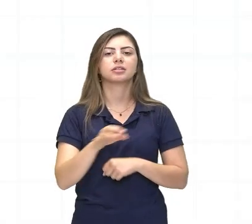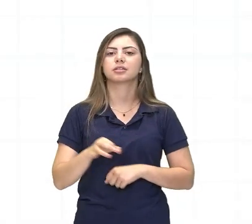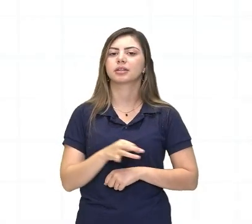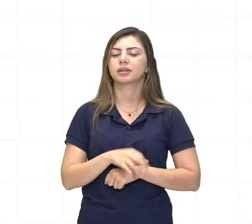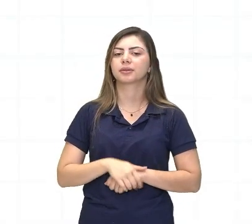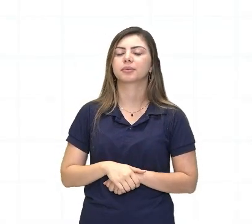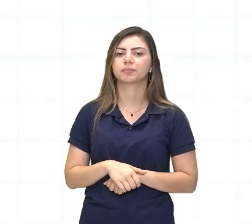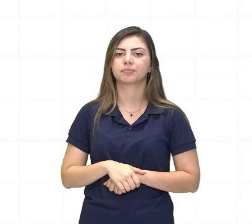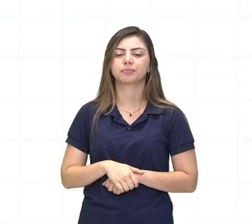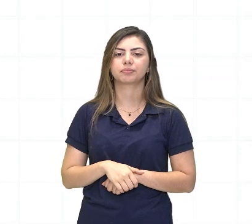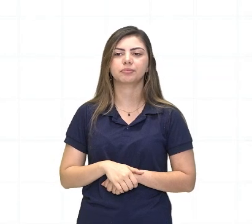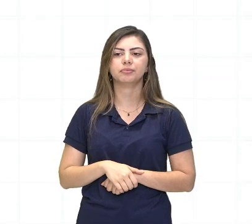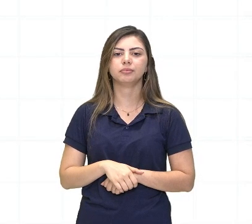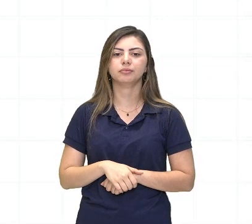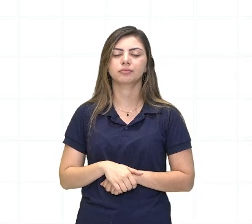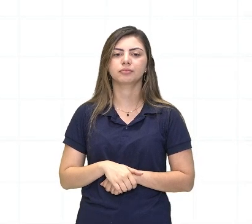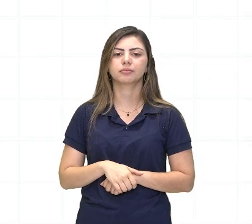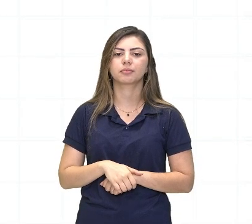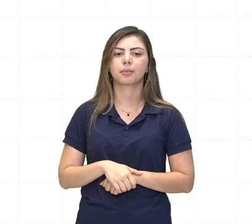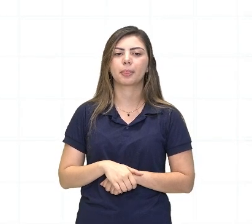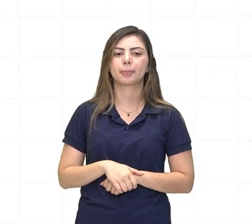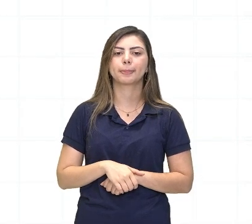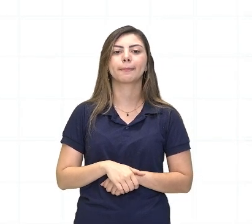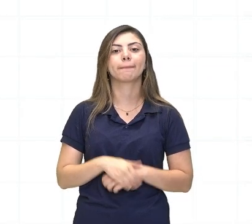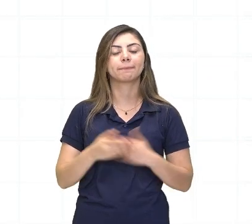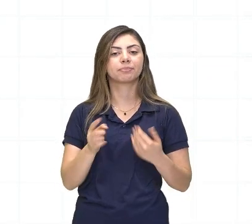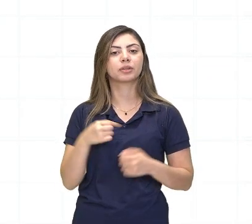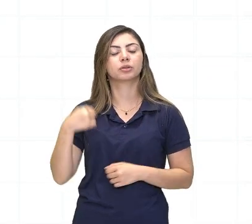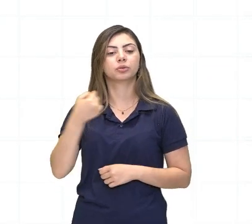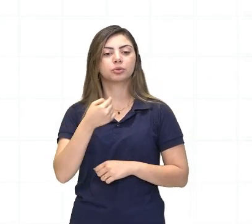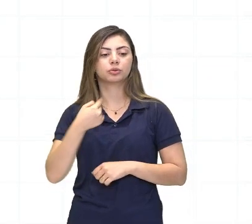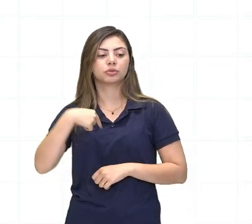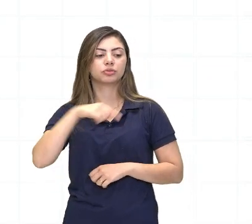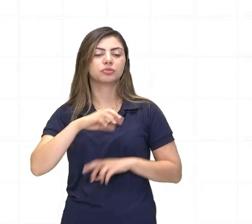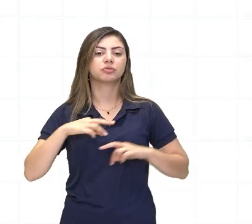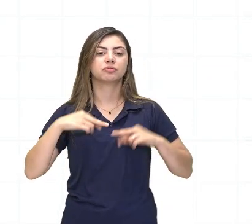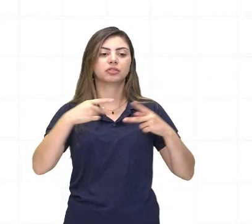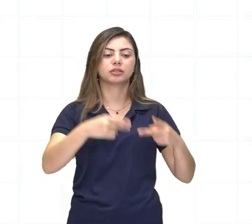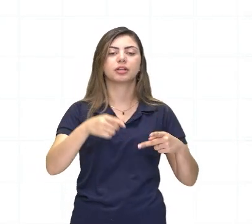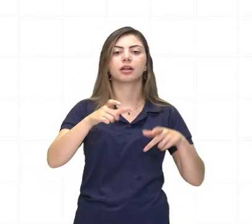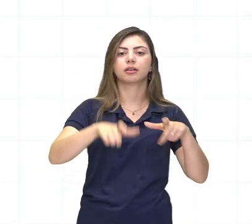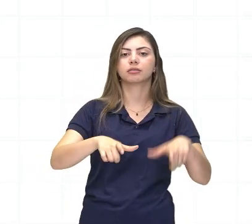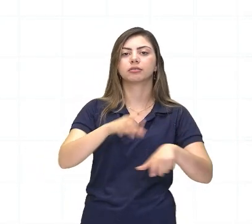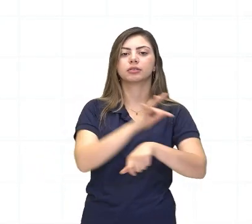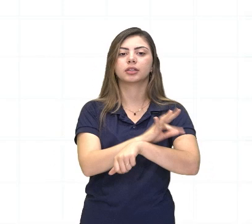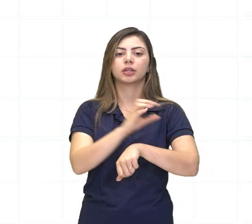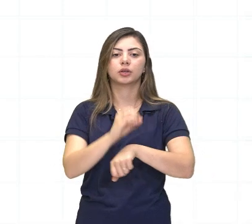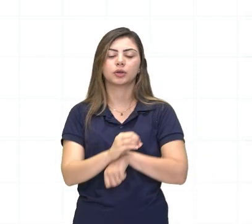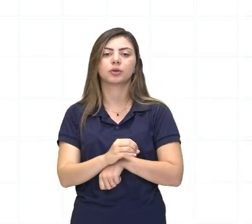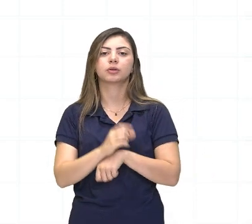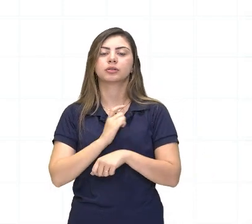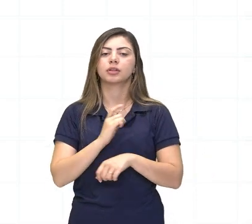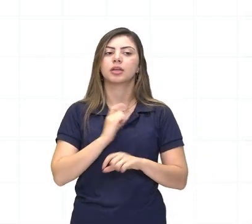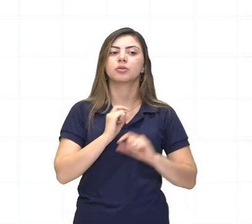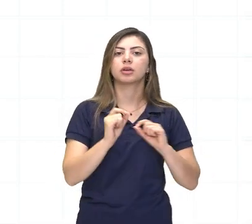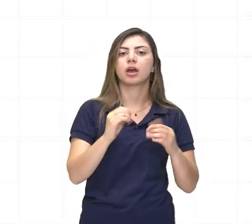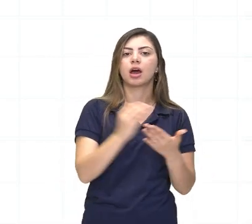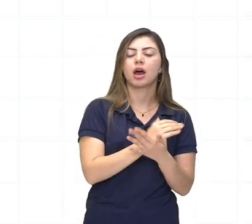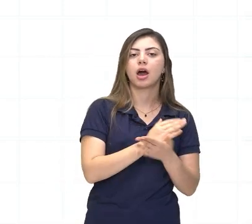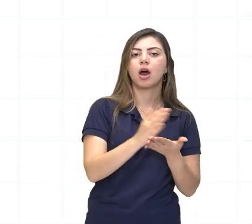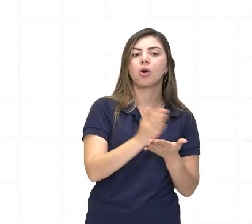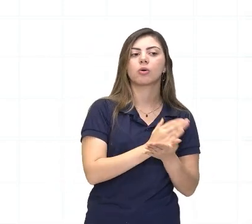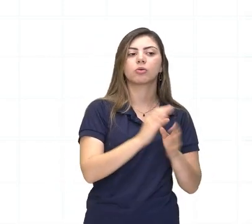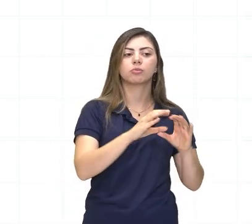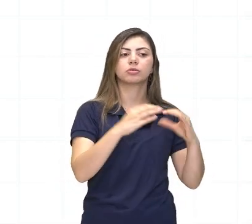nosso texto. Estivemos nas aldeias Boto Velho, na Ilha do Bananal, Povo Javaé, aldeia